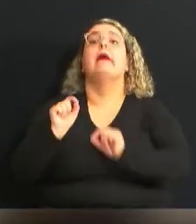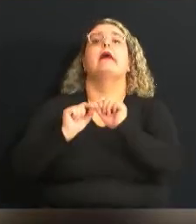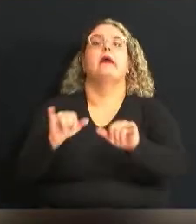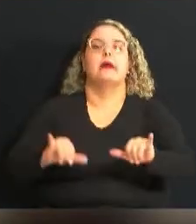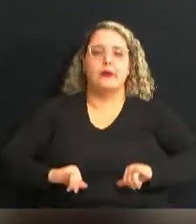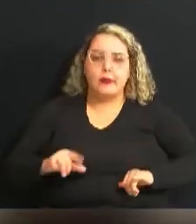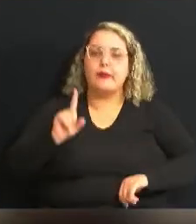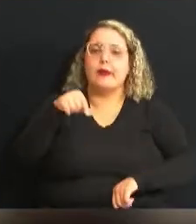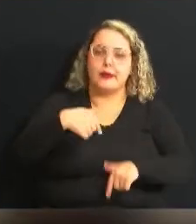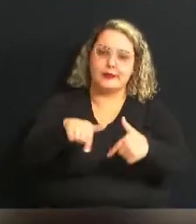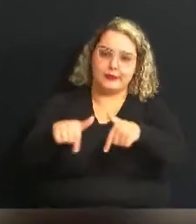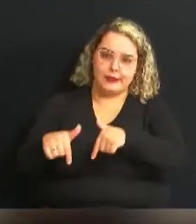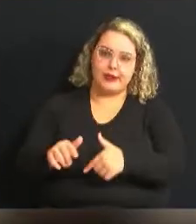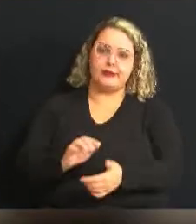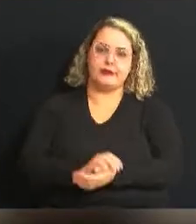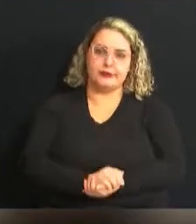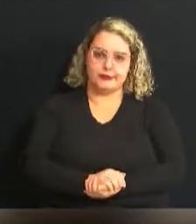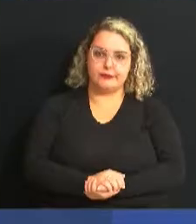trabalhadores.